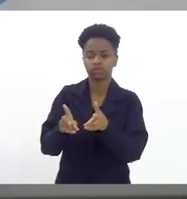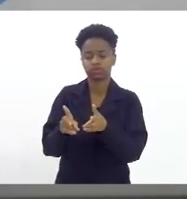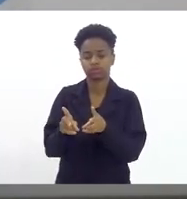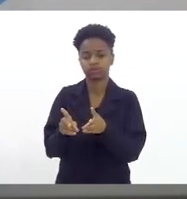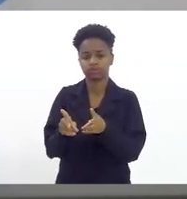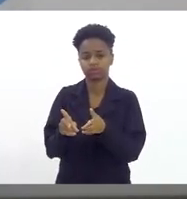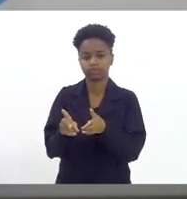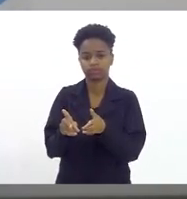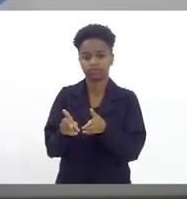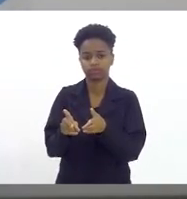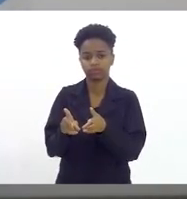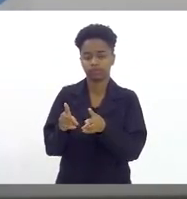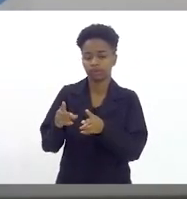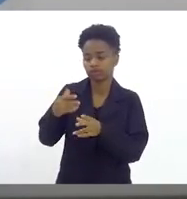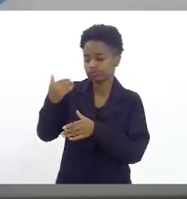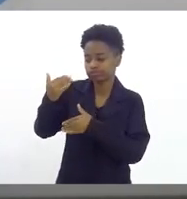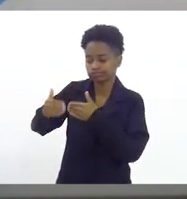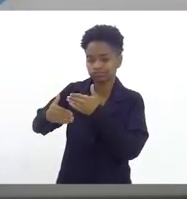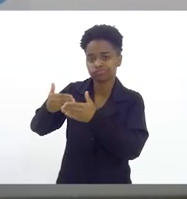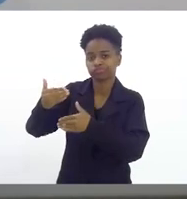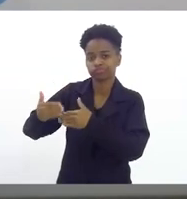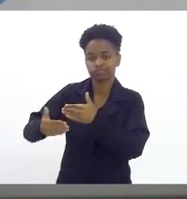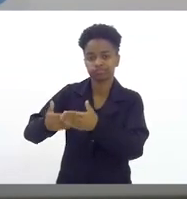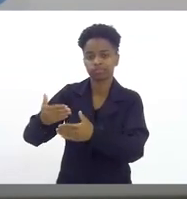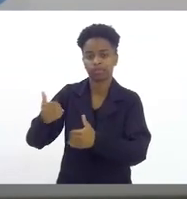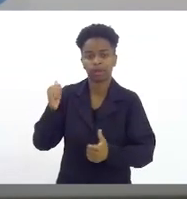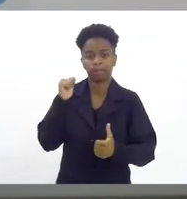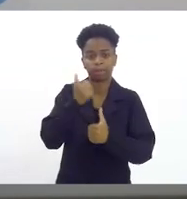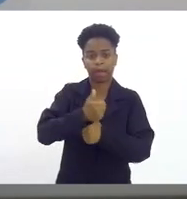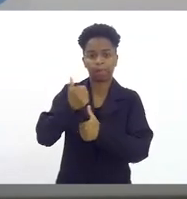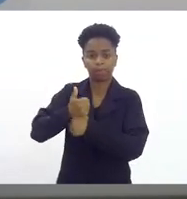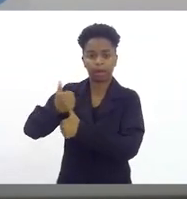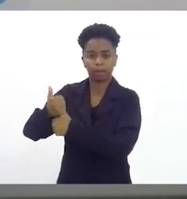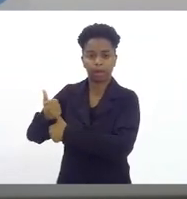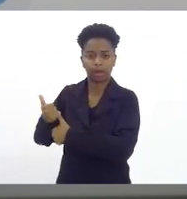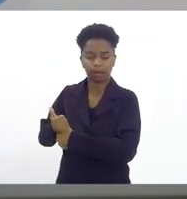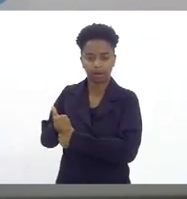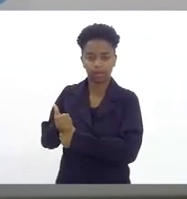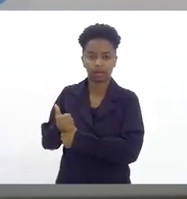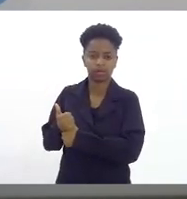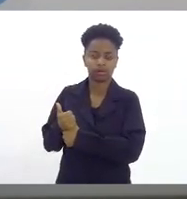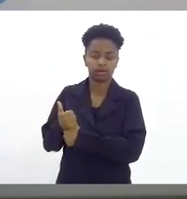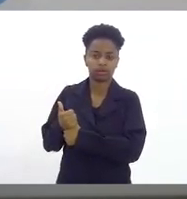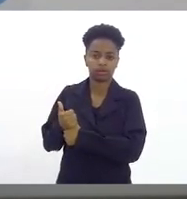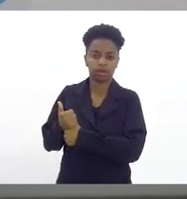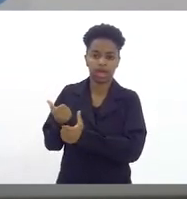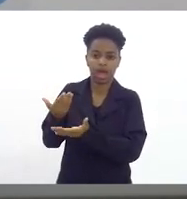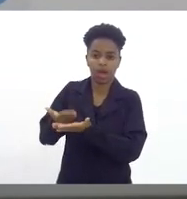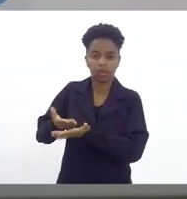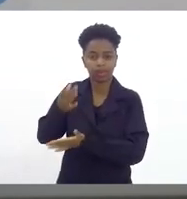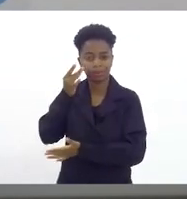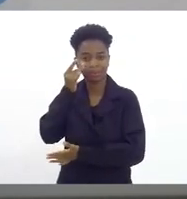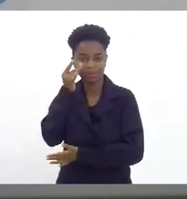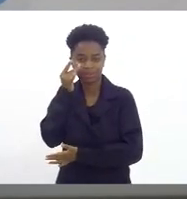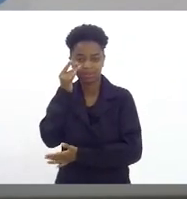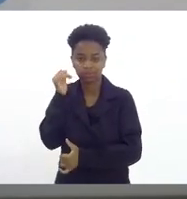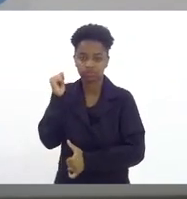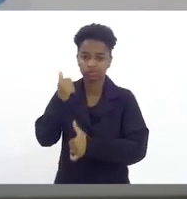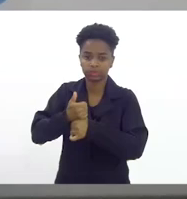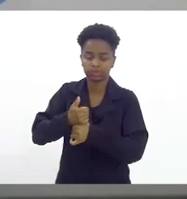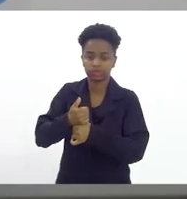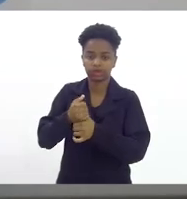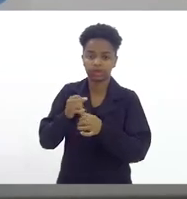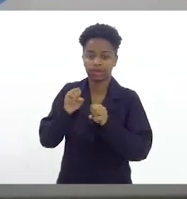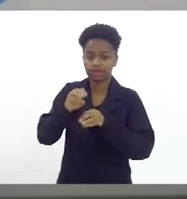com esse processo avançado de substituição da aula presencial pela modalidade